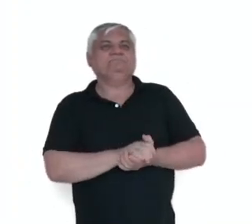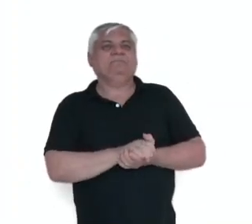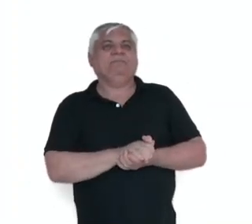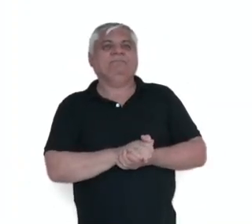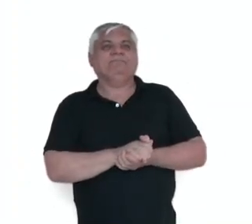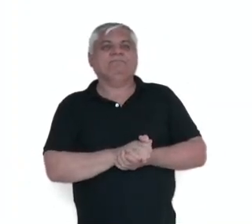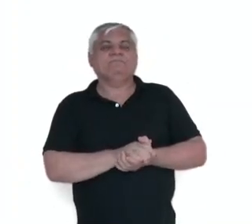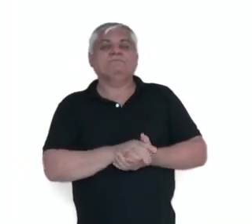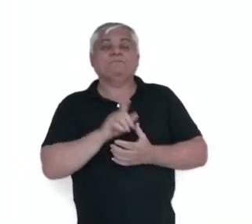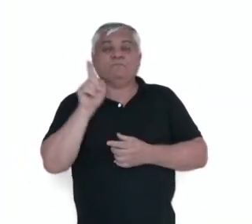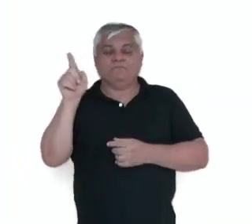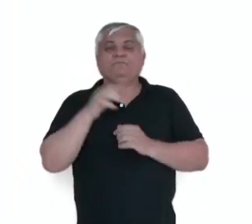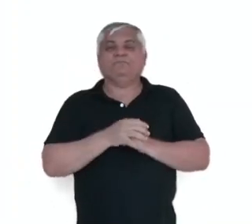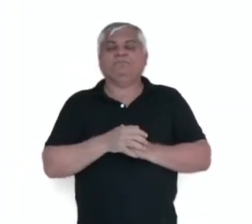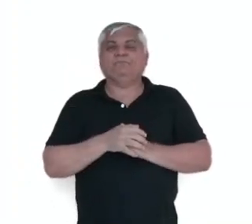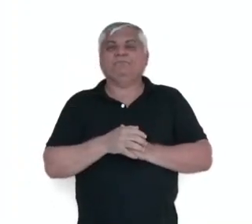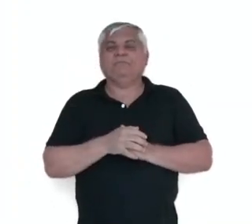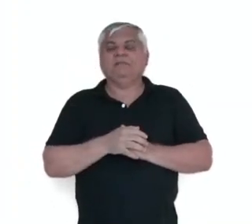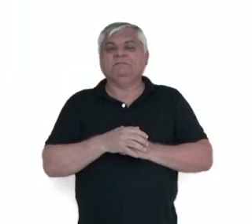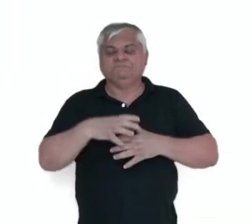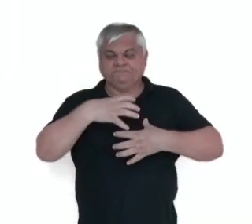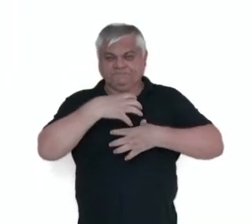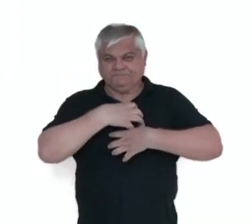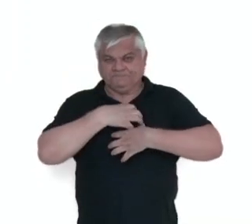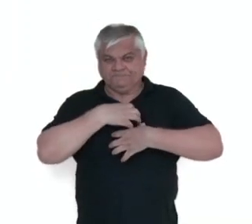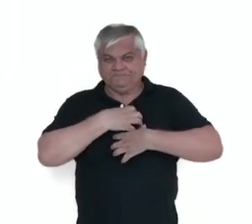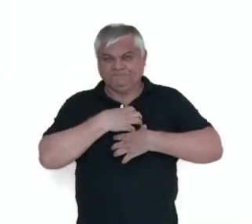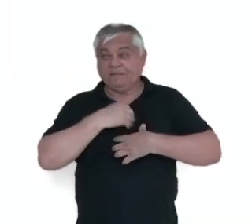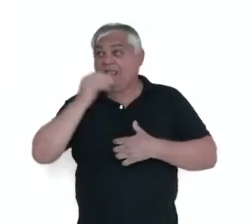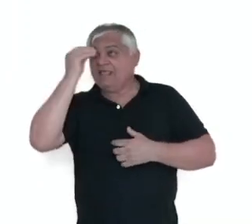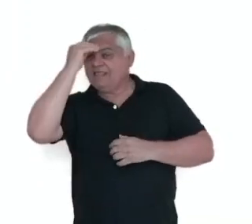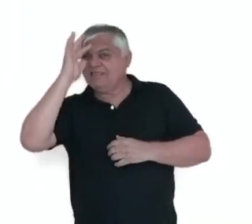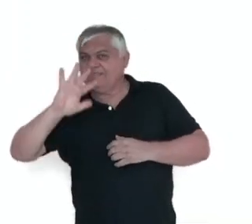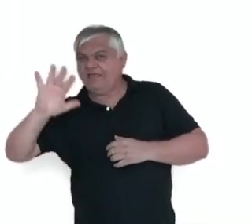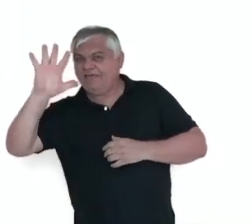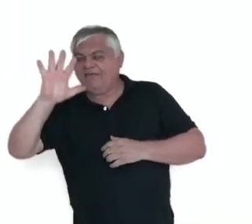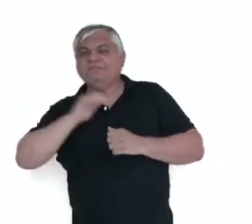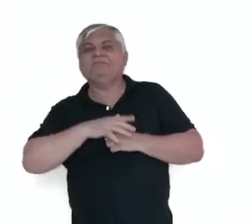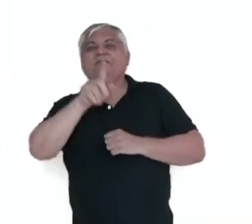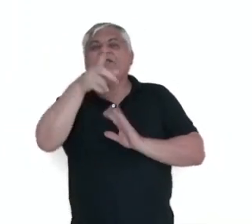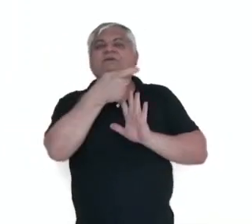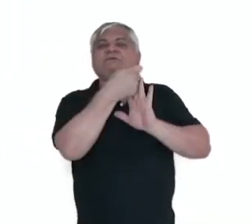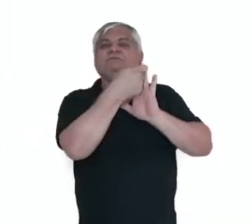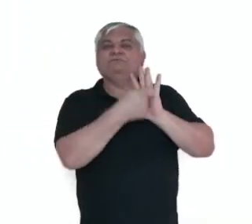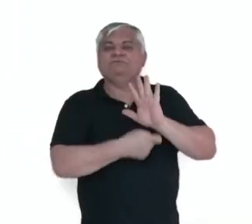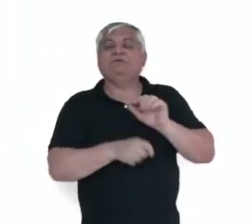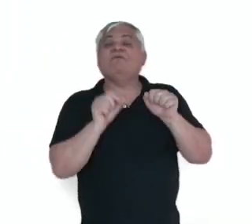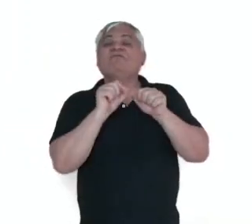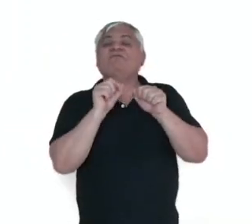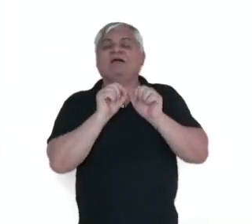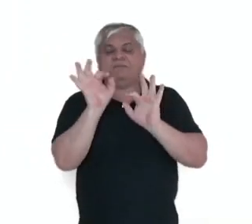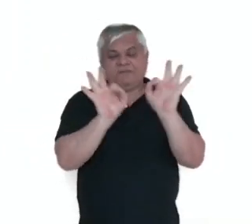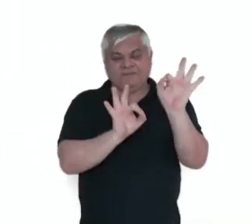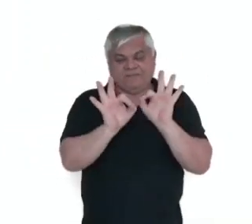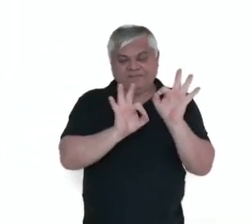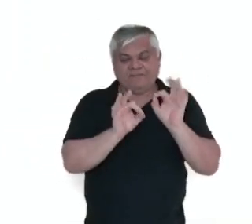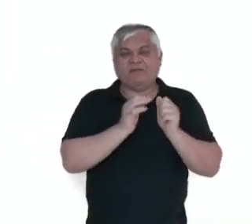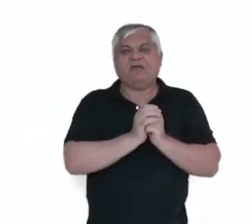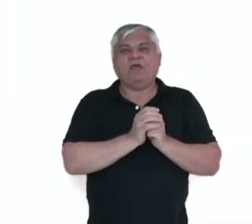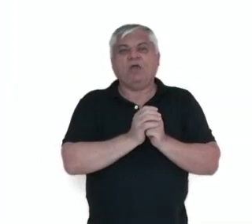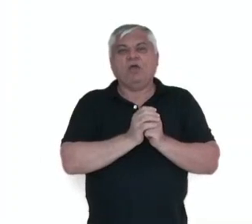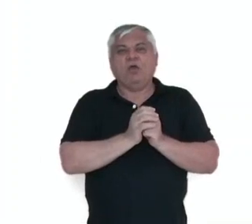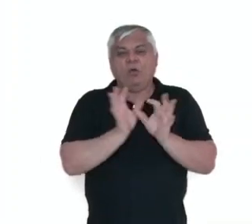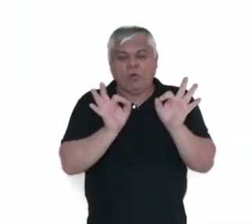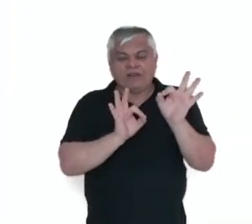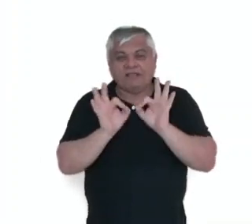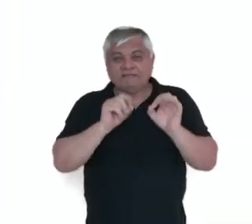dos conceitos de impressões e ideias de David Hume, elabore um mapa mental organizando as